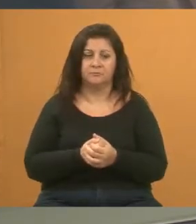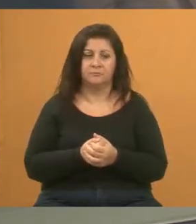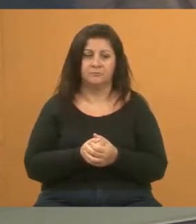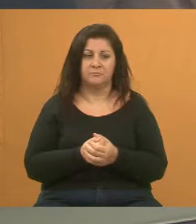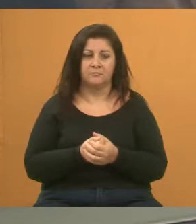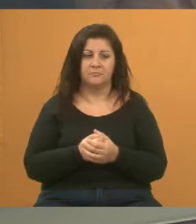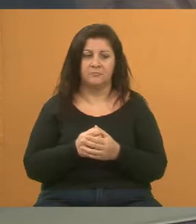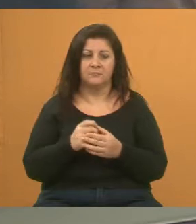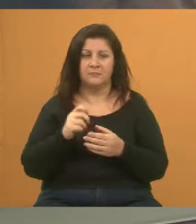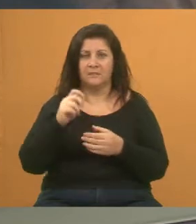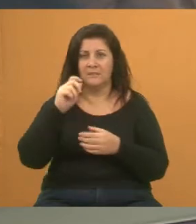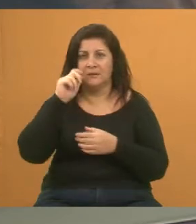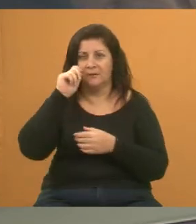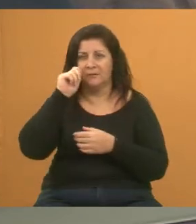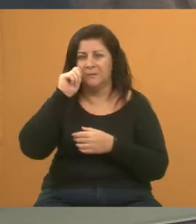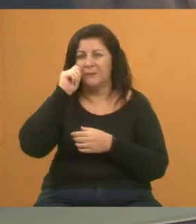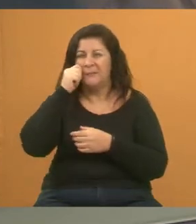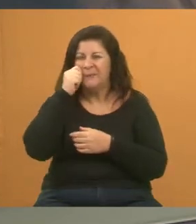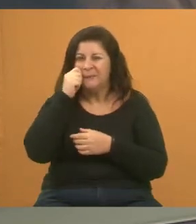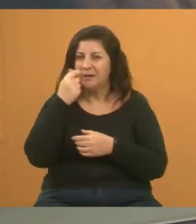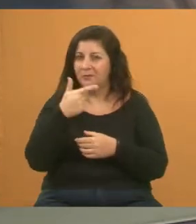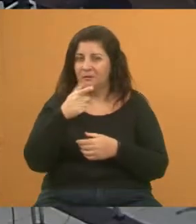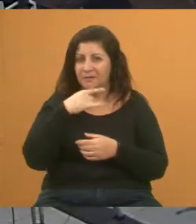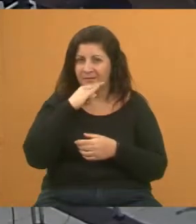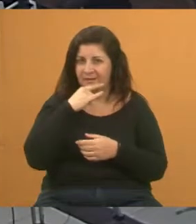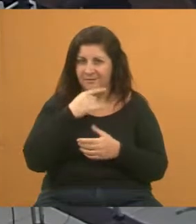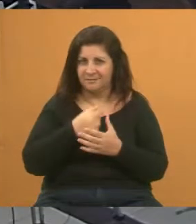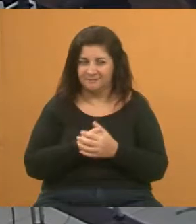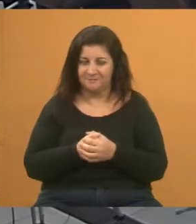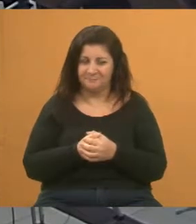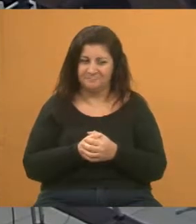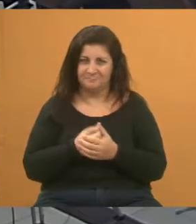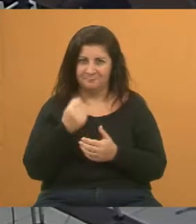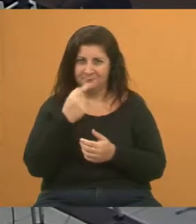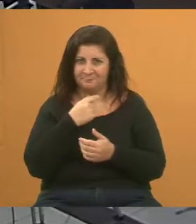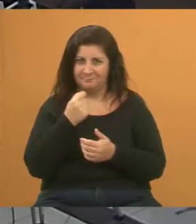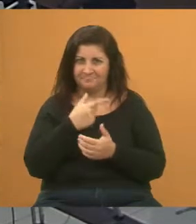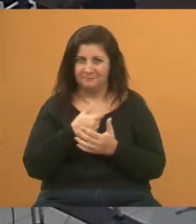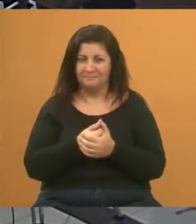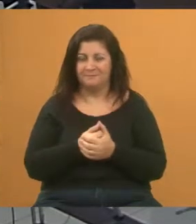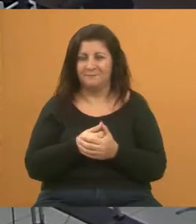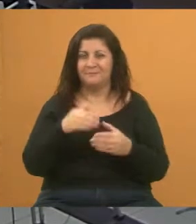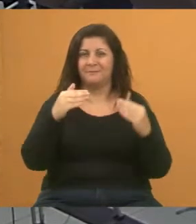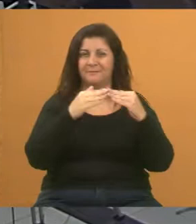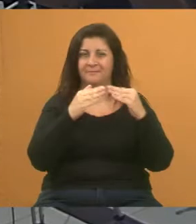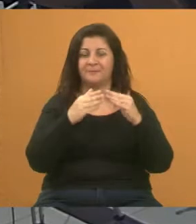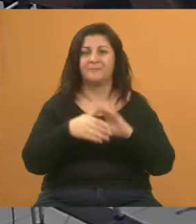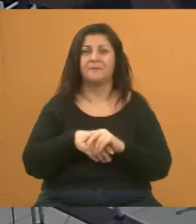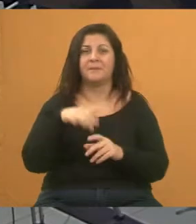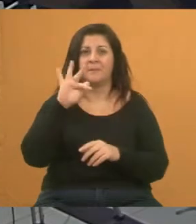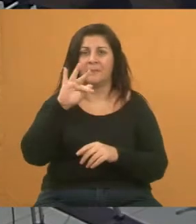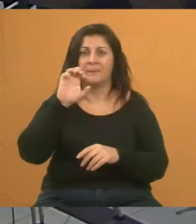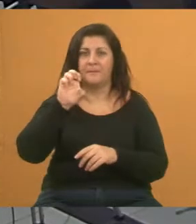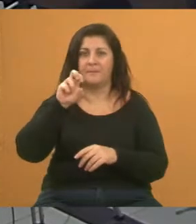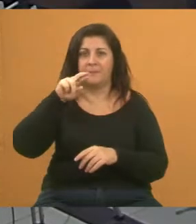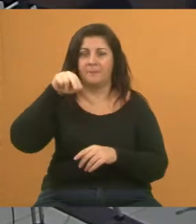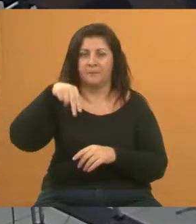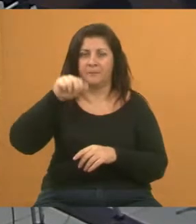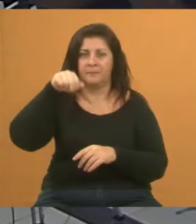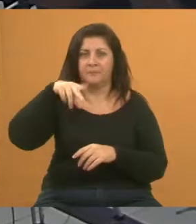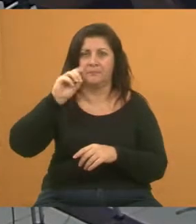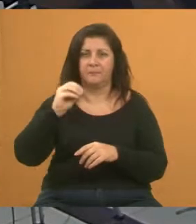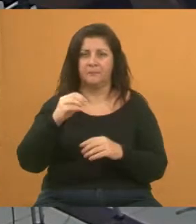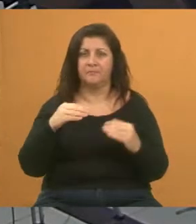eu tomo é sem álcool, tá? Sou favorável. Como vota o vereador Fernando da Ótica Original?